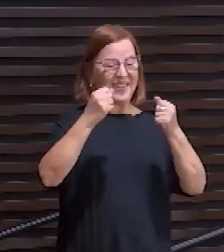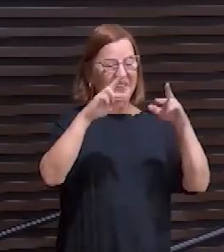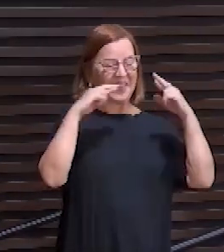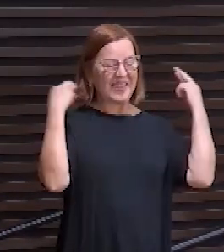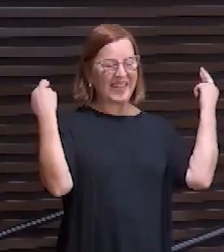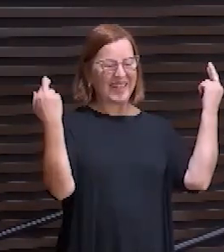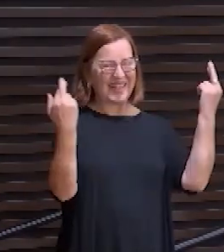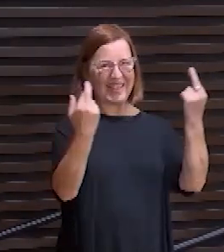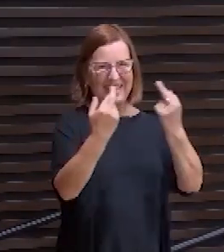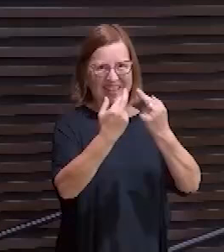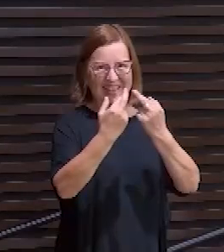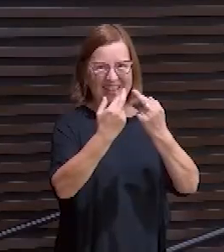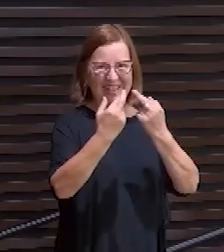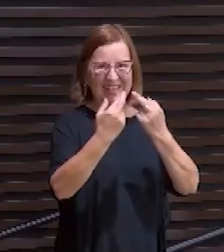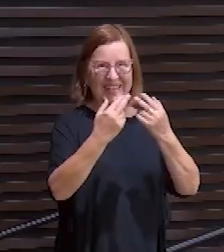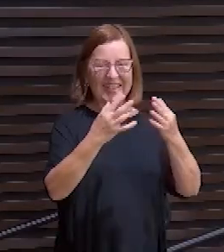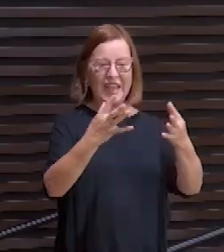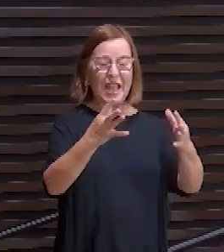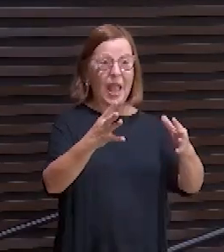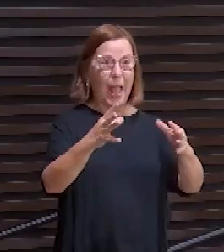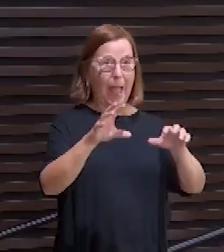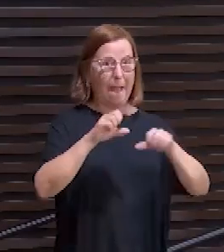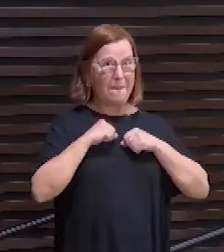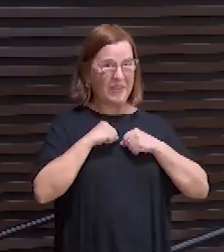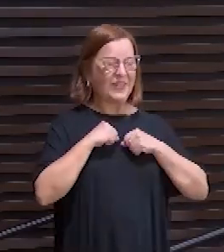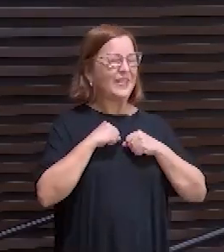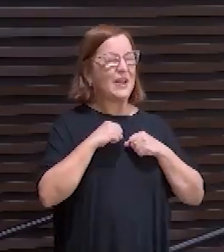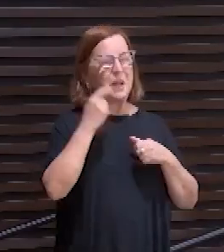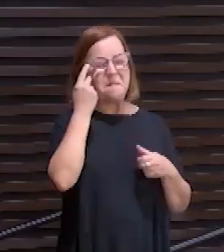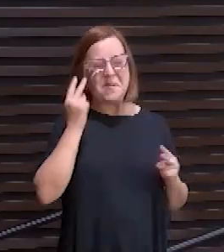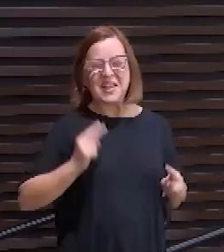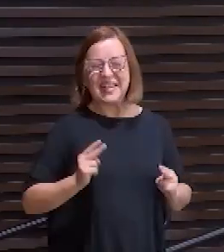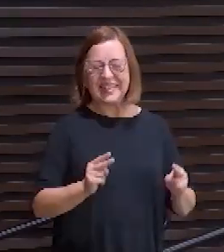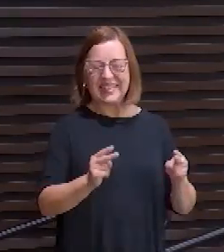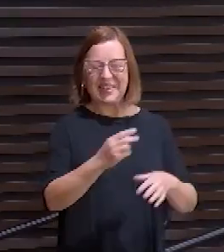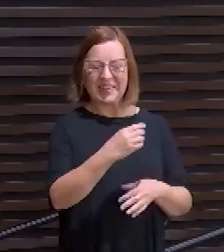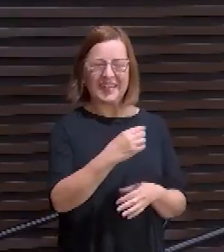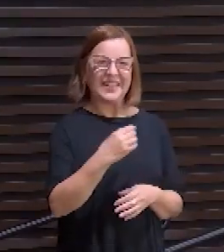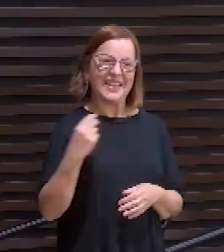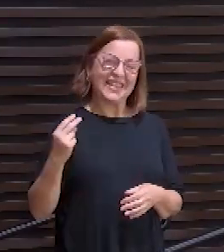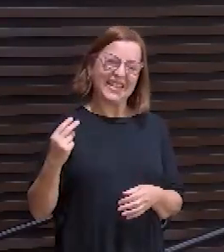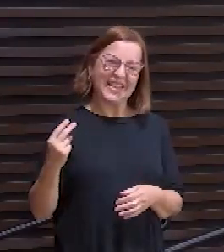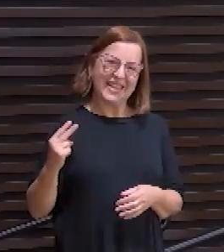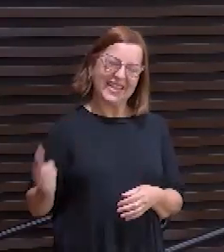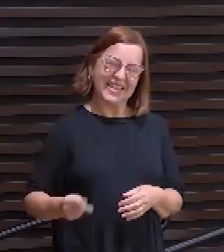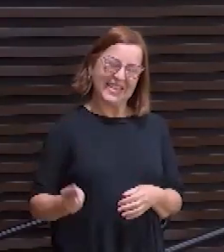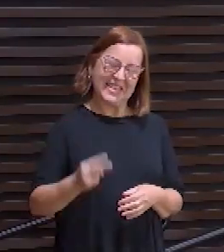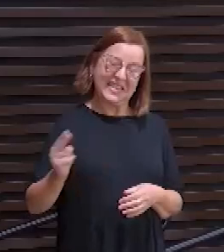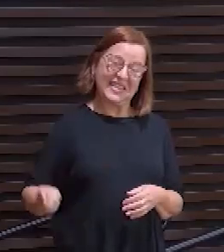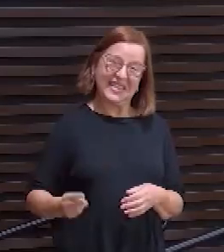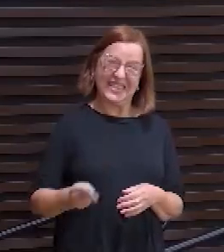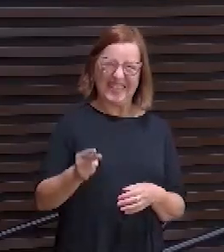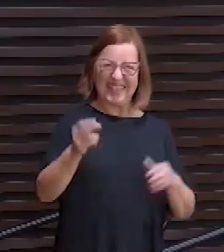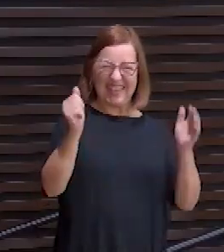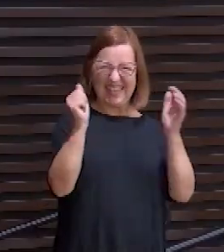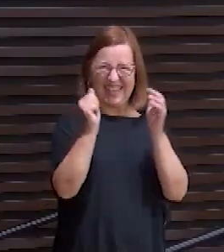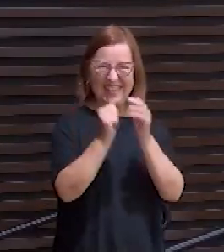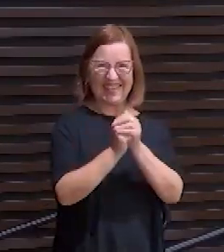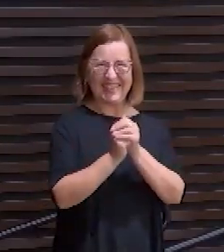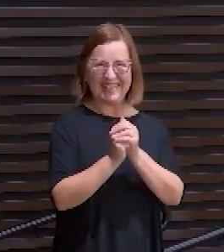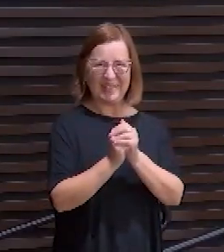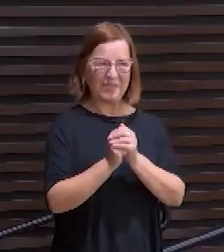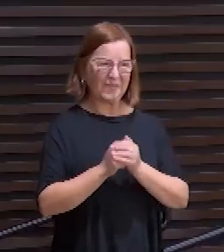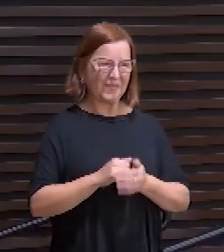o possuirão para todo sempre, de eternidade em eternidade.